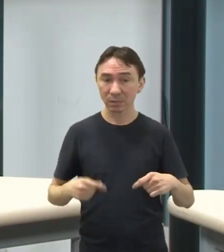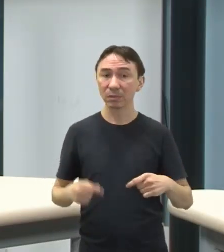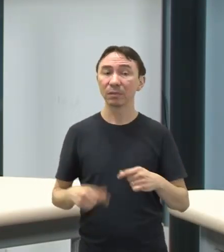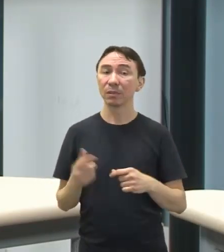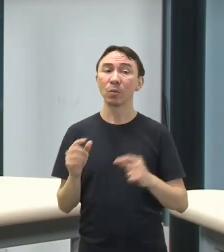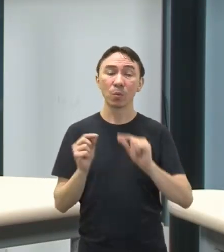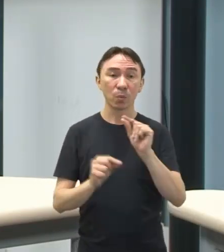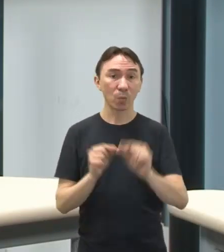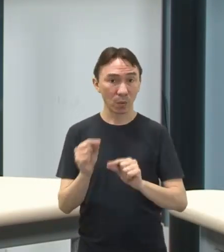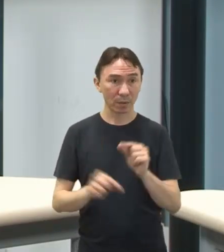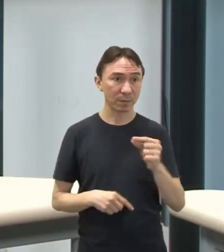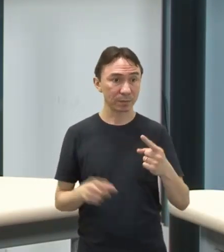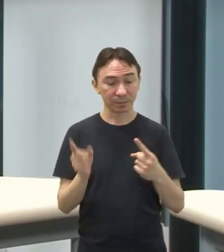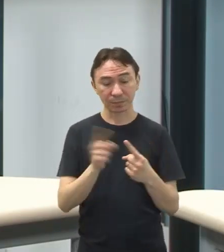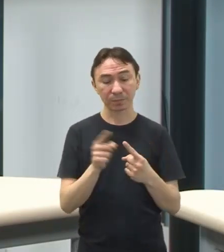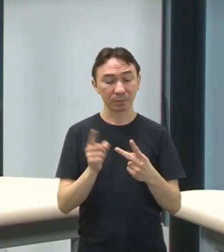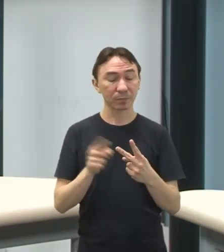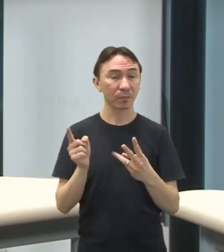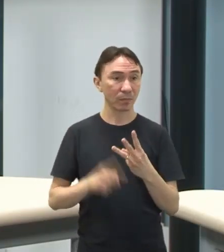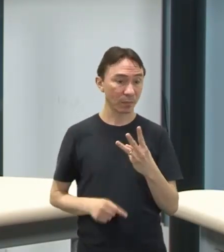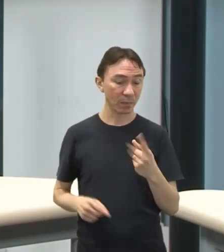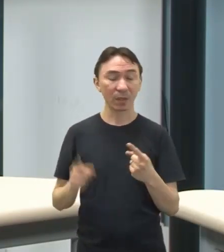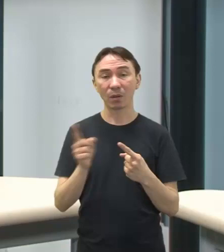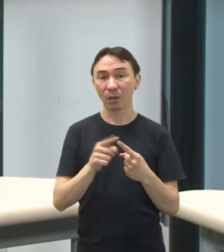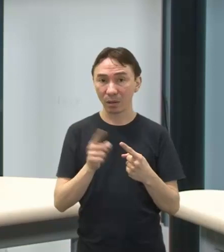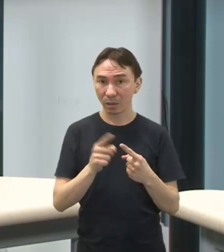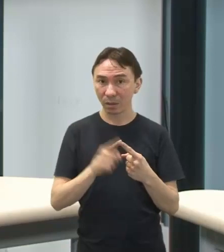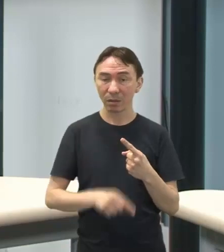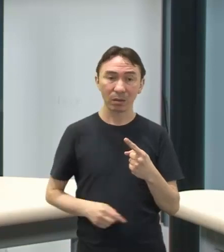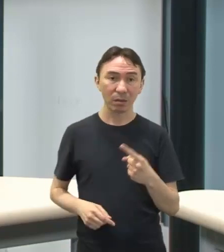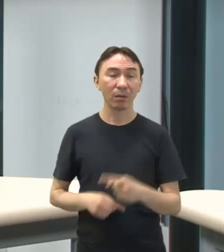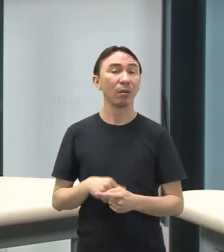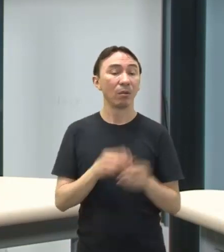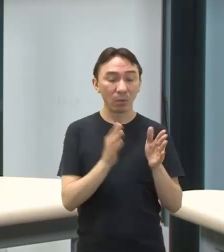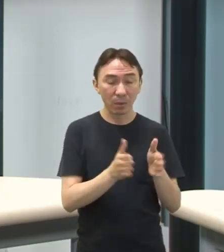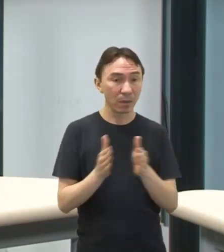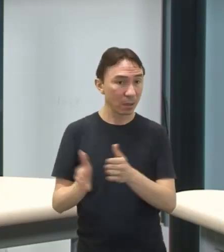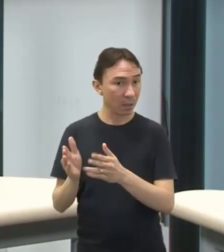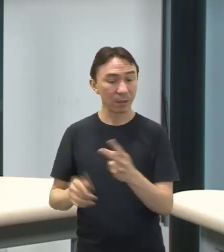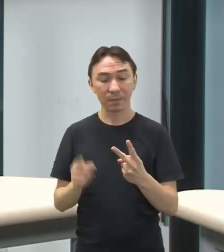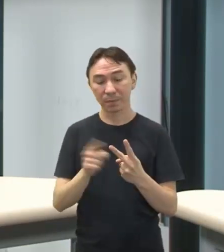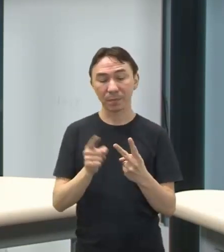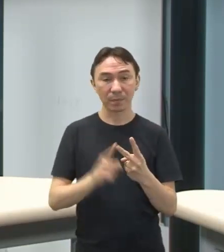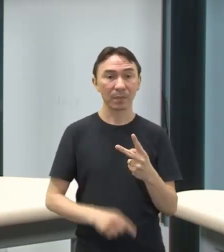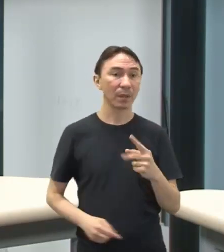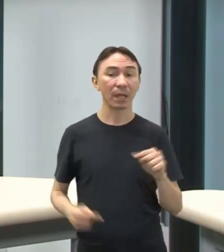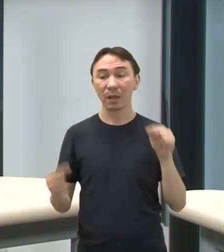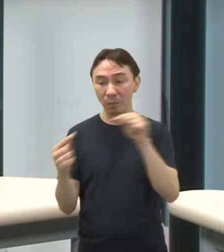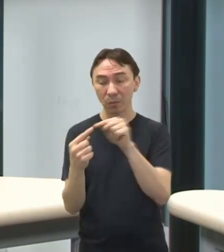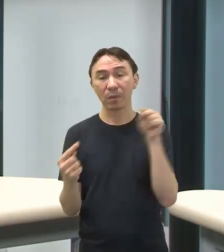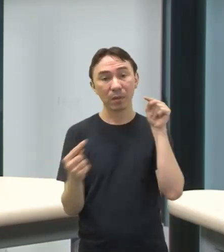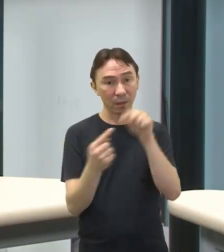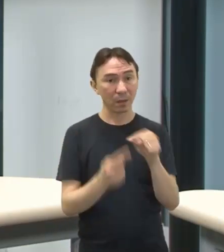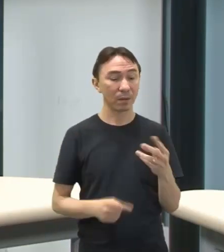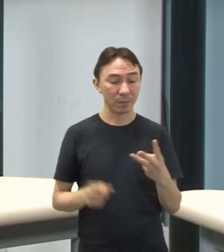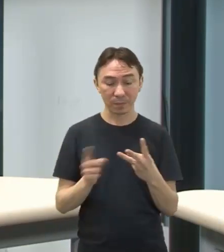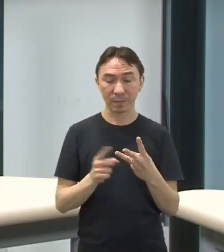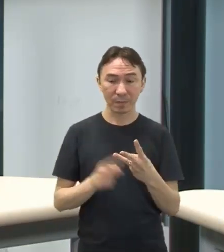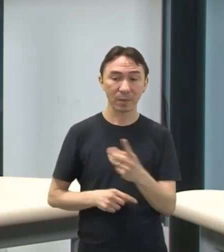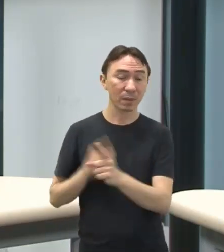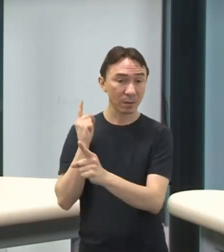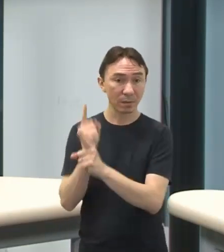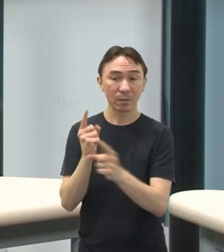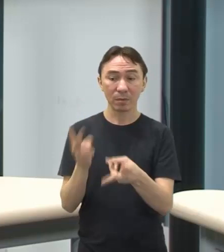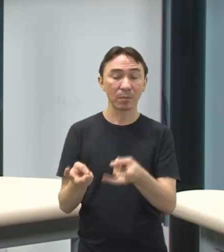seria ordenar associar identificar Então para que a gente possa trabalhar fazer esse trabalho a gente precisa